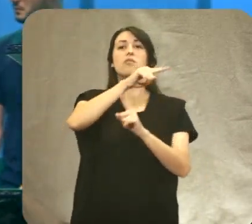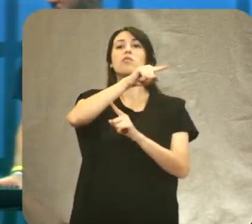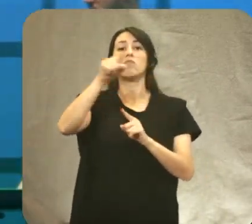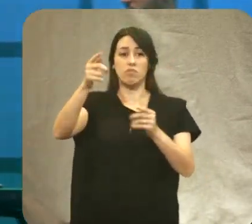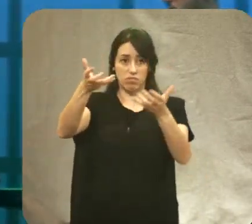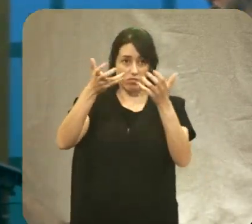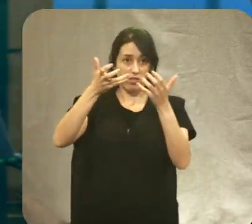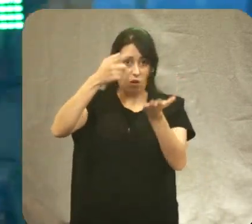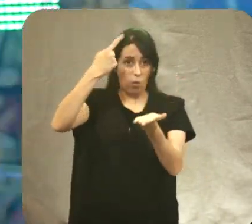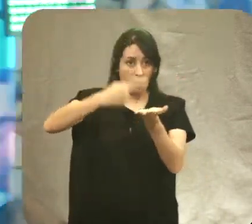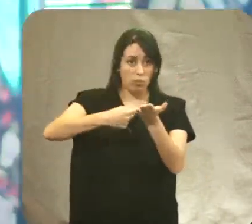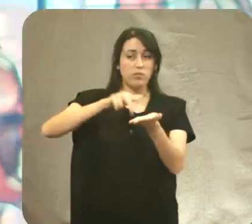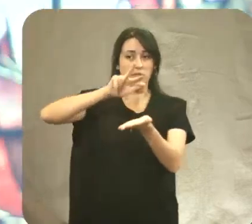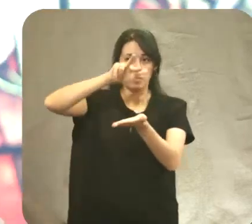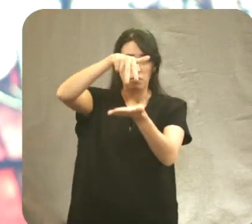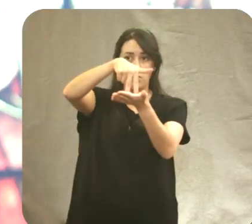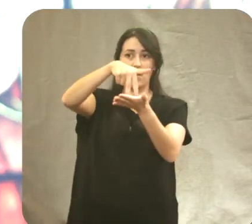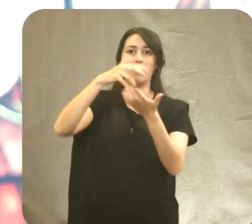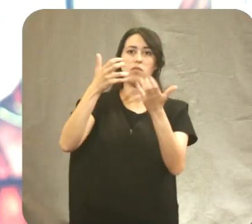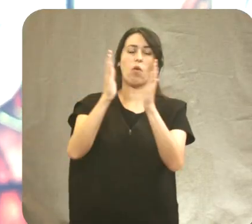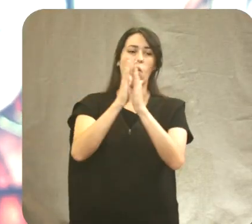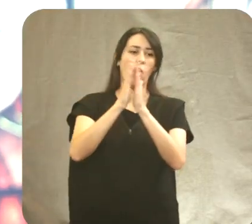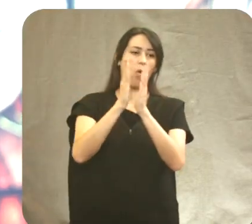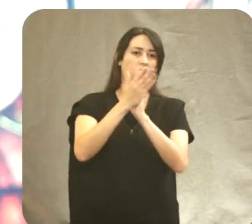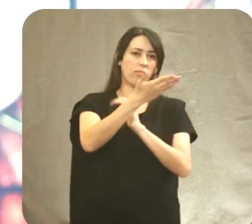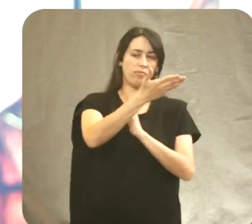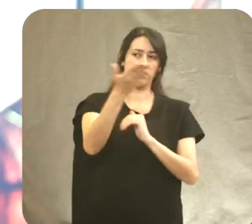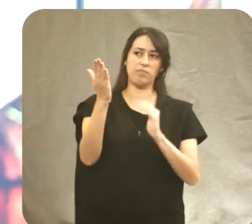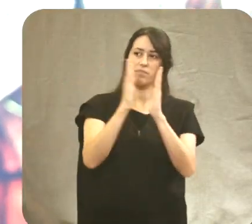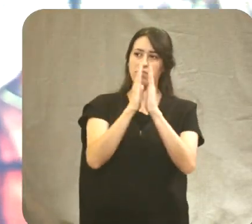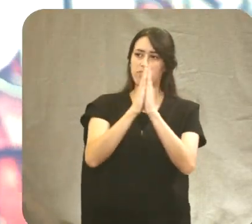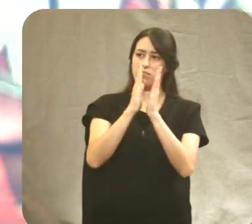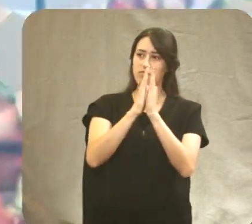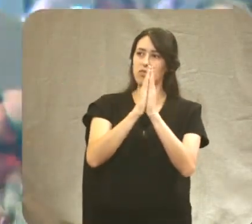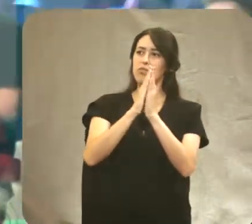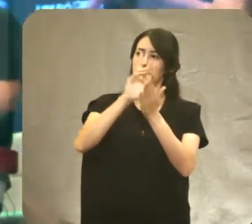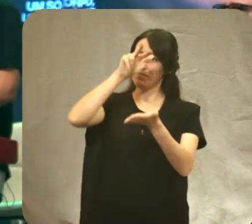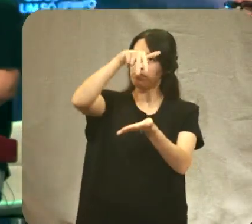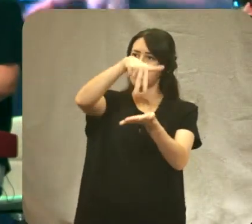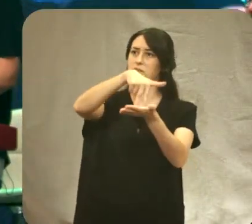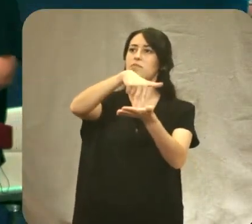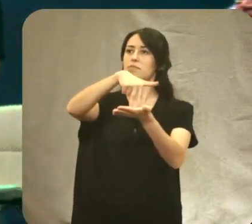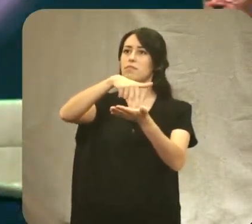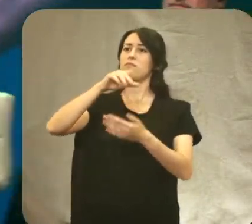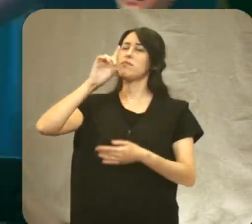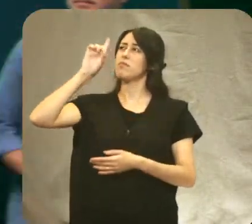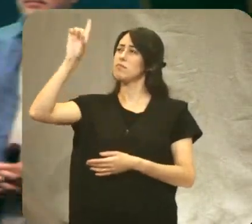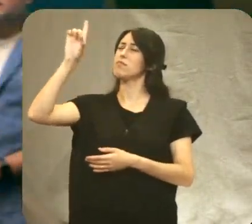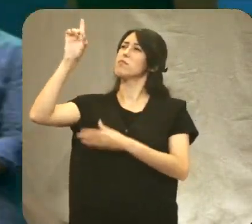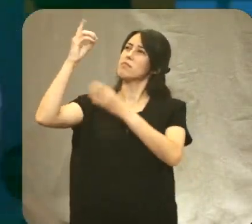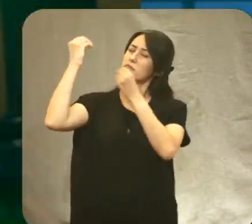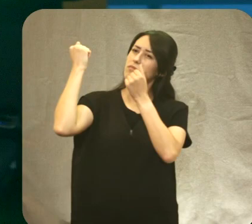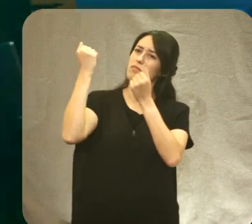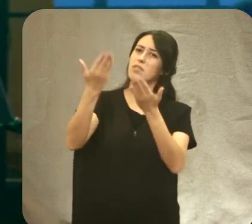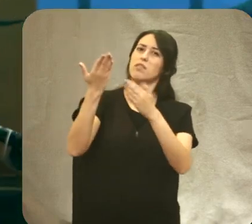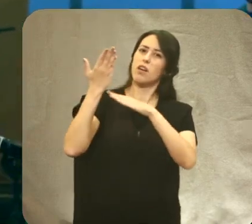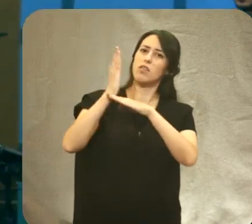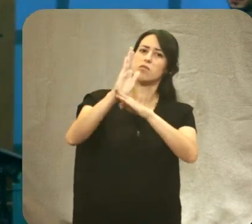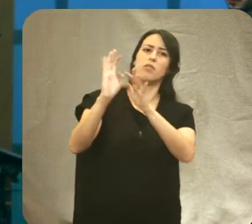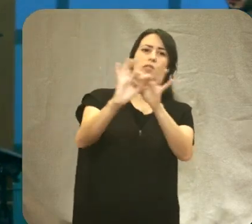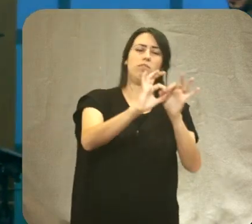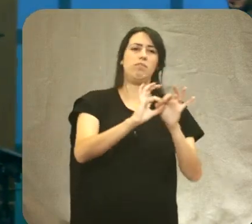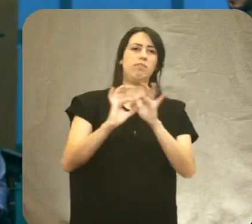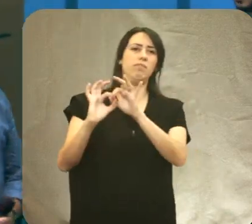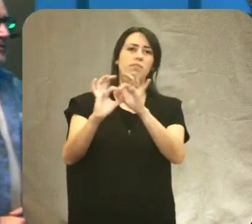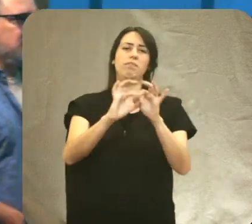de pé no seu lugar. Eu quero orar. Deus, derrama o teu espírito aqui. Senhor, nos move em unidade. Senhor, nos abençoa.